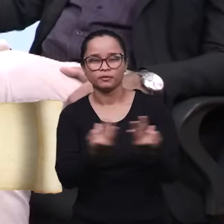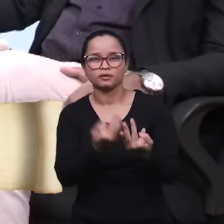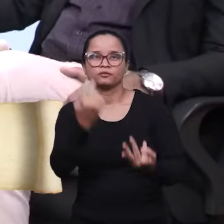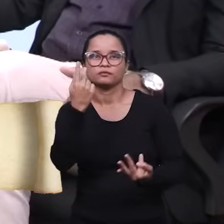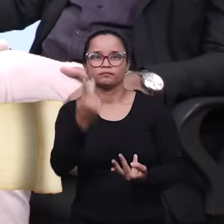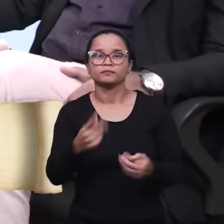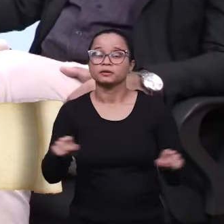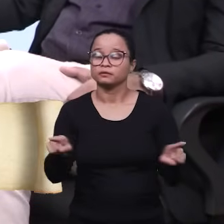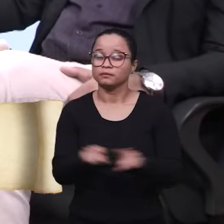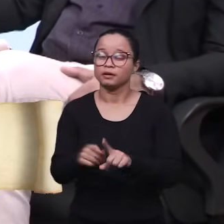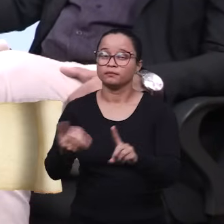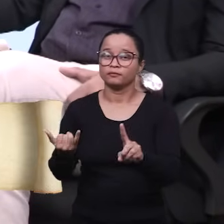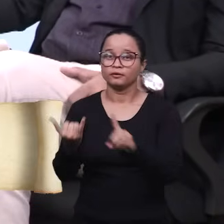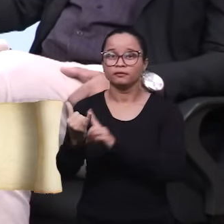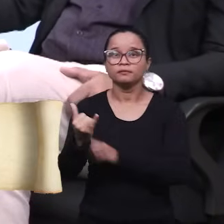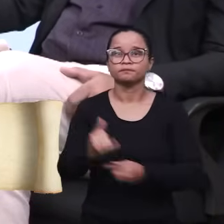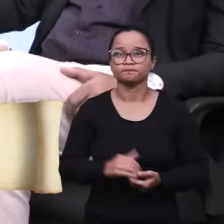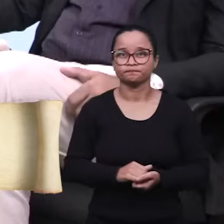também profética.